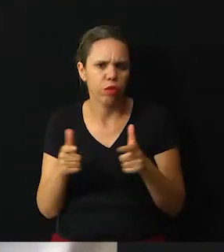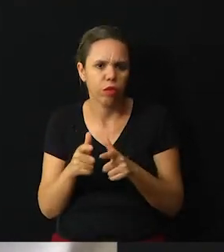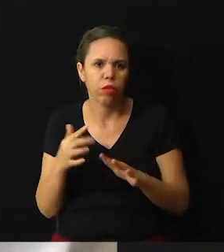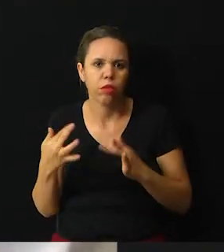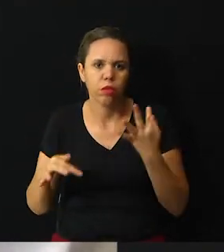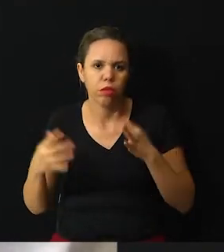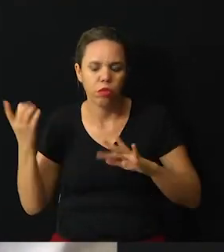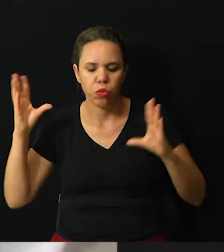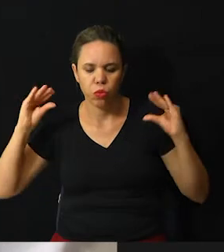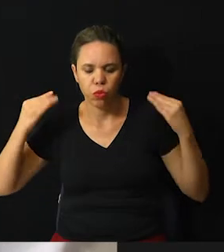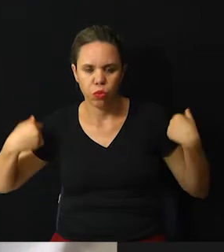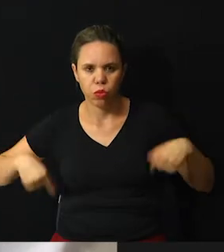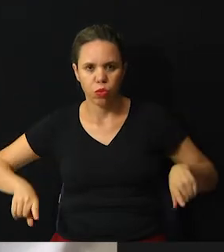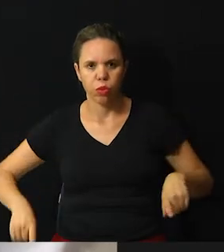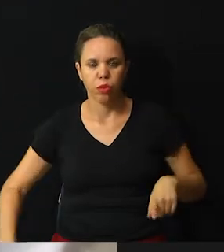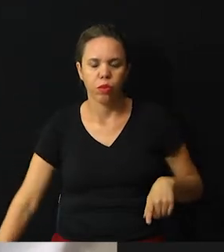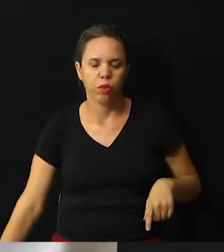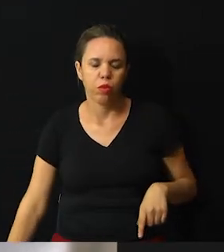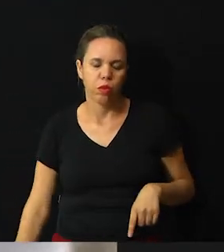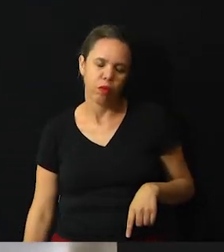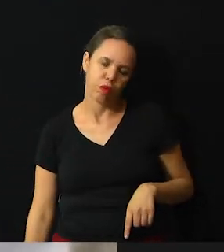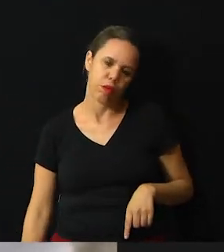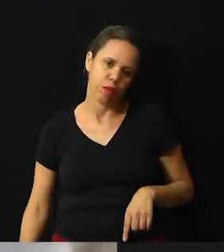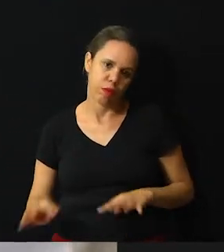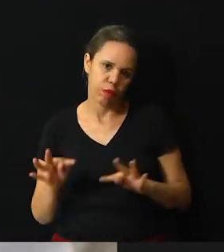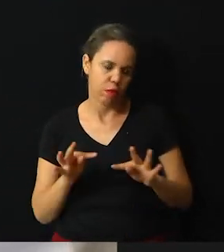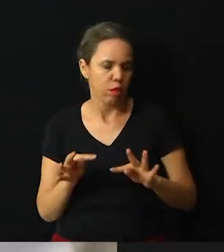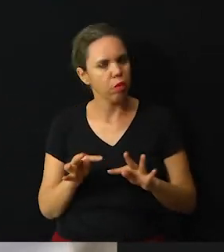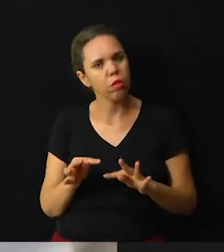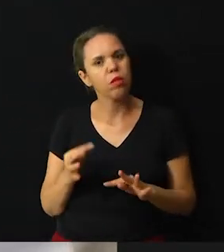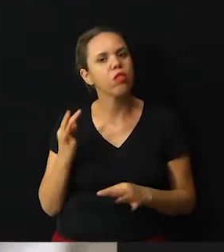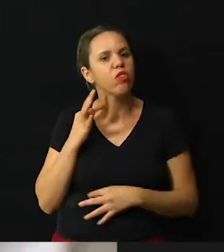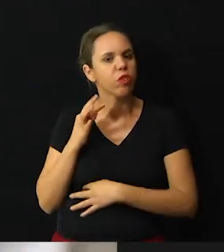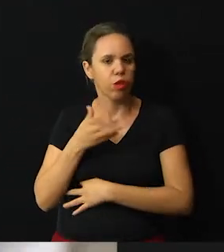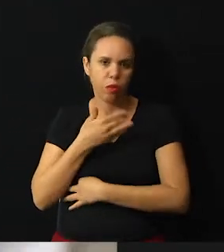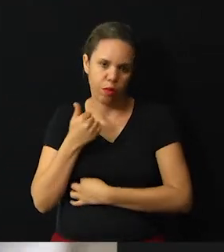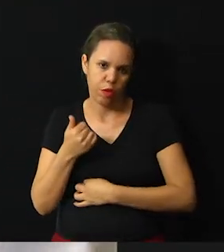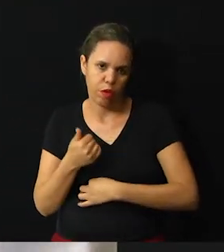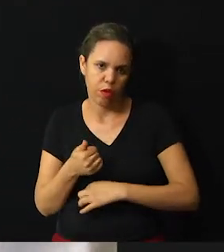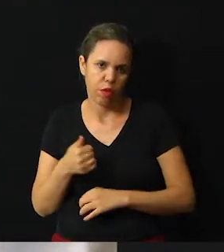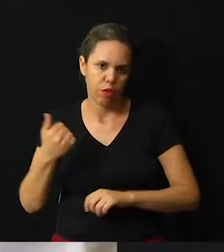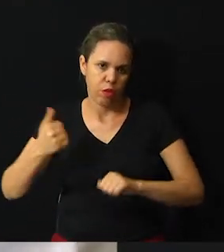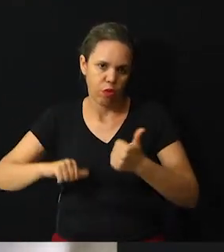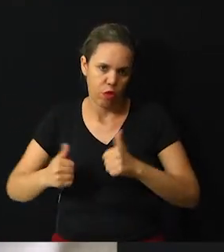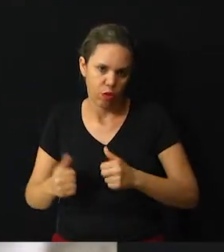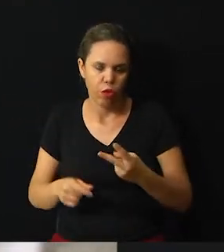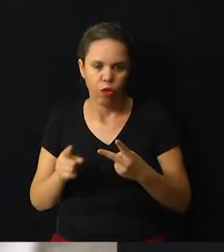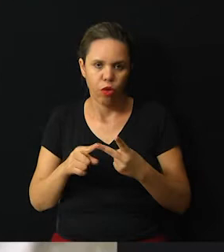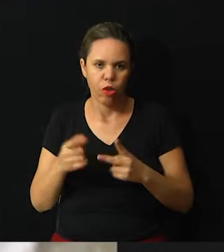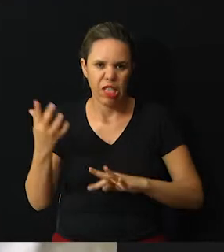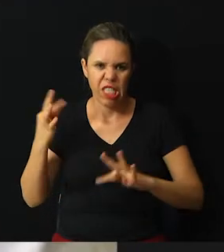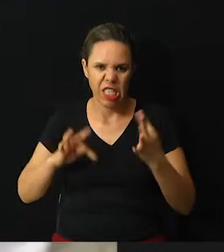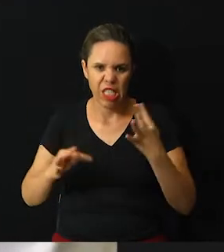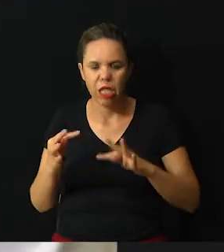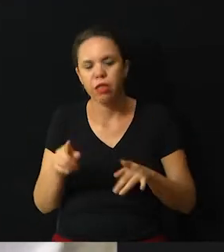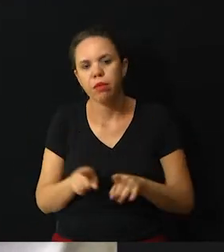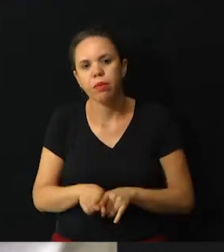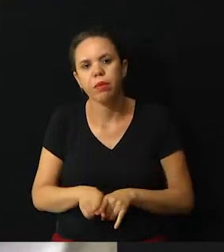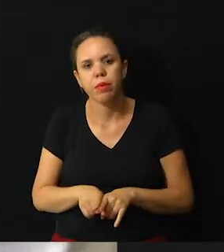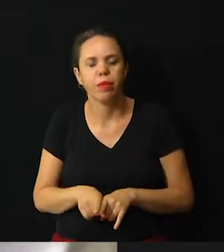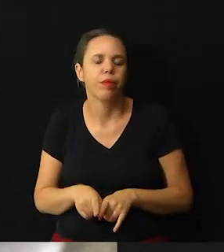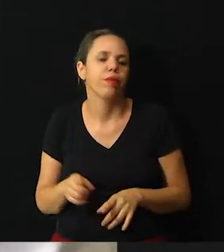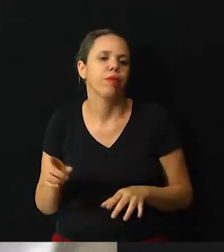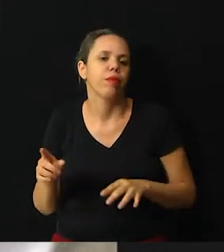dores musculares semelhantes à fibromialgia. Isso muitas vezes trata a tireoide e melhora. Mas o diagnóstico da fibromialgia é